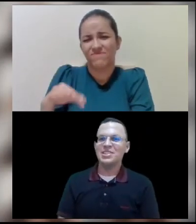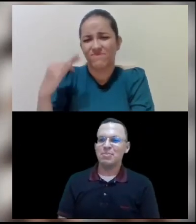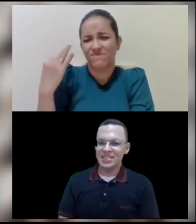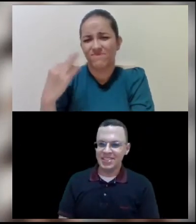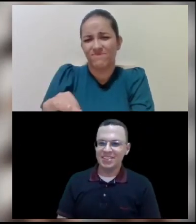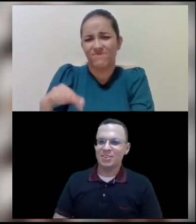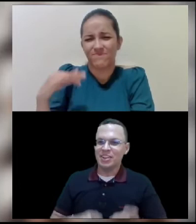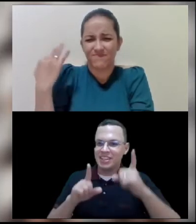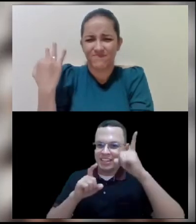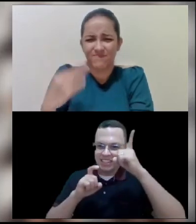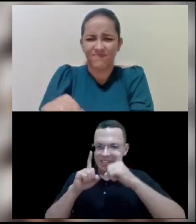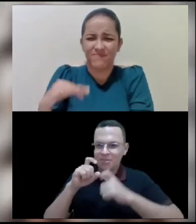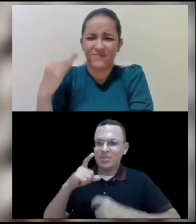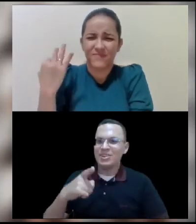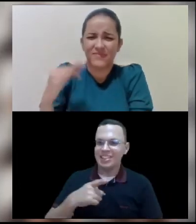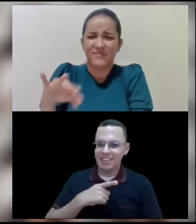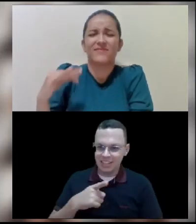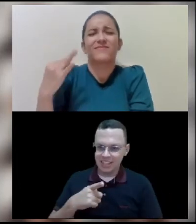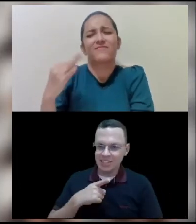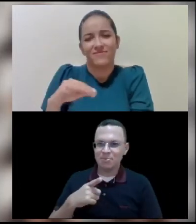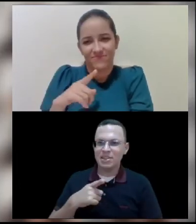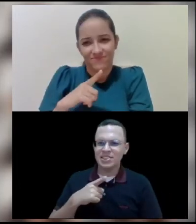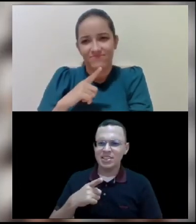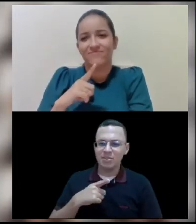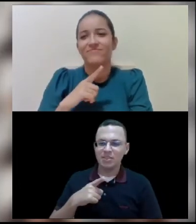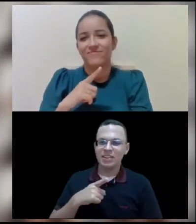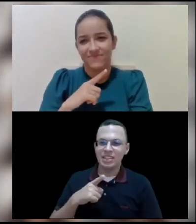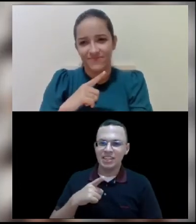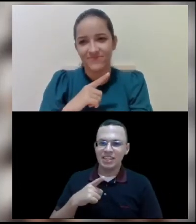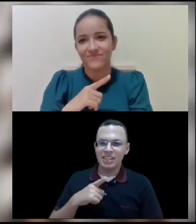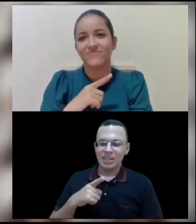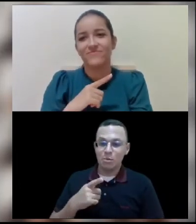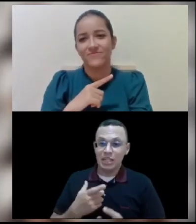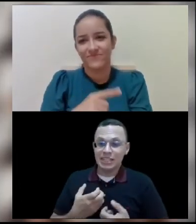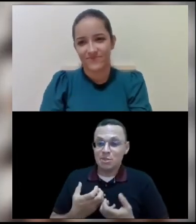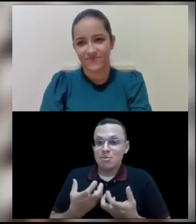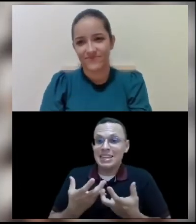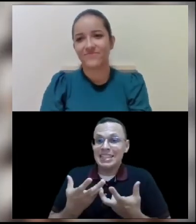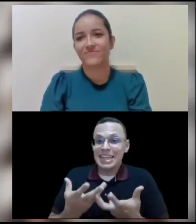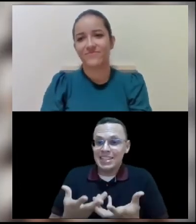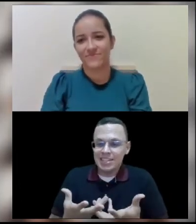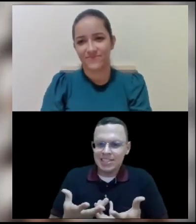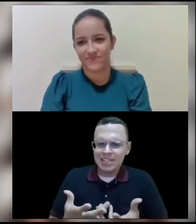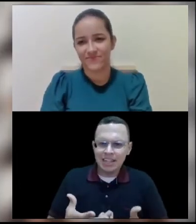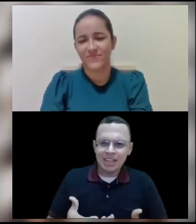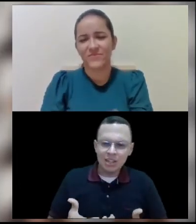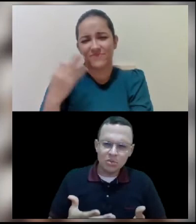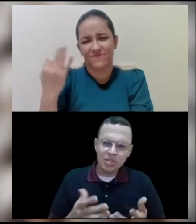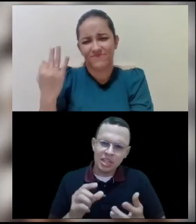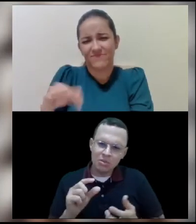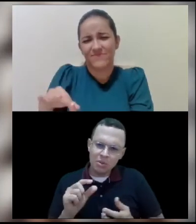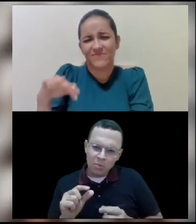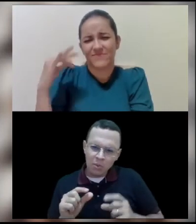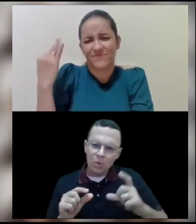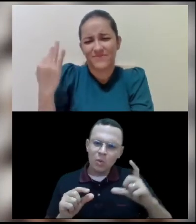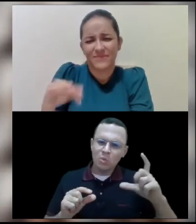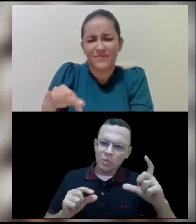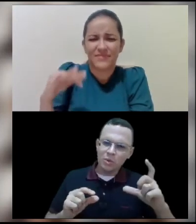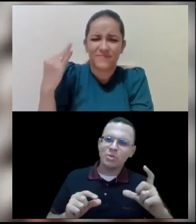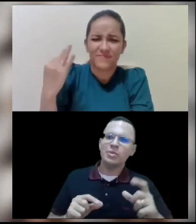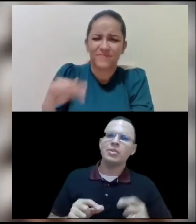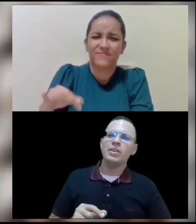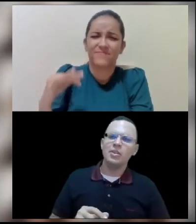Olha a expressão. Então, ó, tem expressão. Ela está exprimindo até a intensidade da dor. Se está doendo